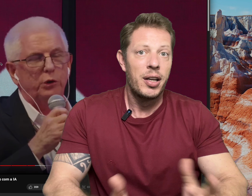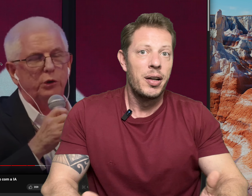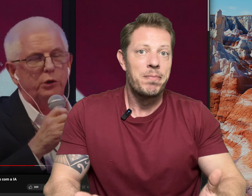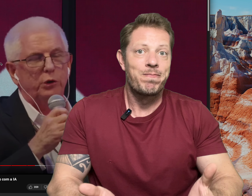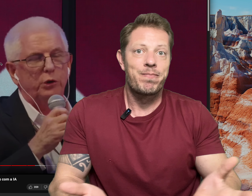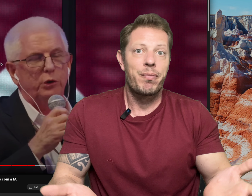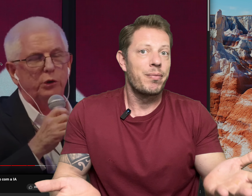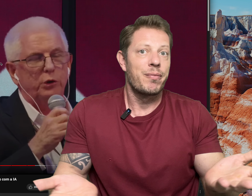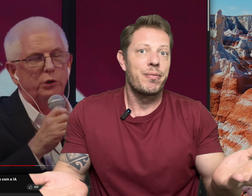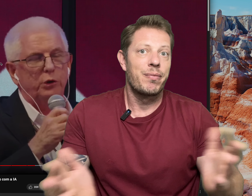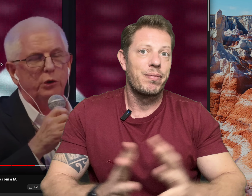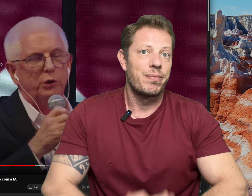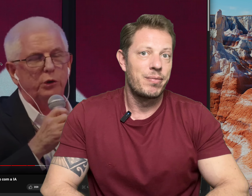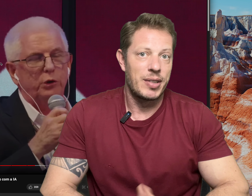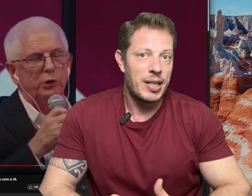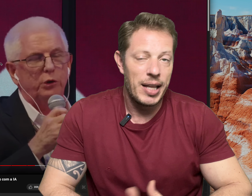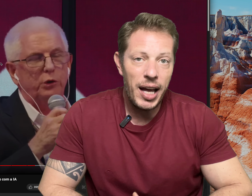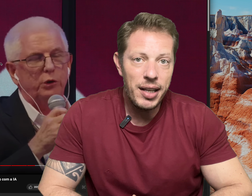coisas.